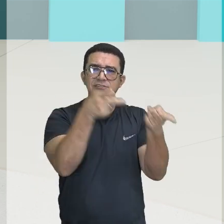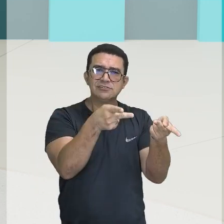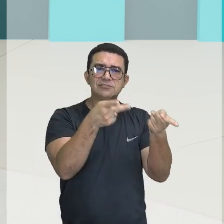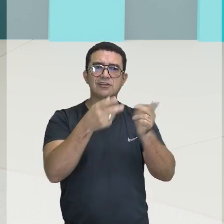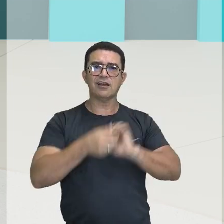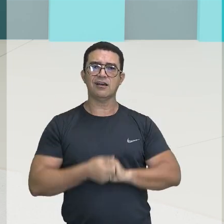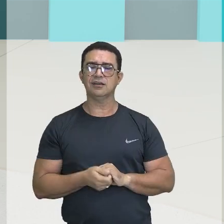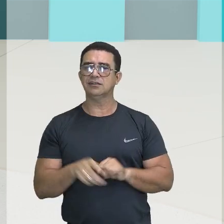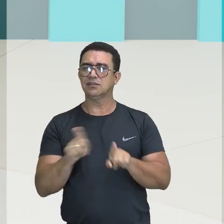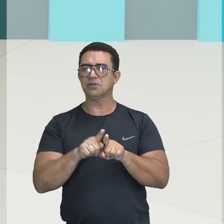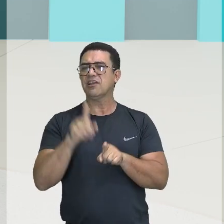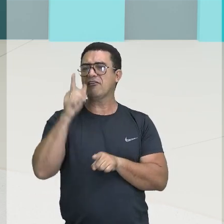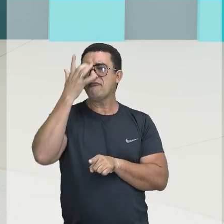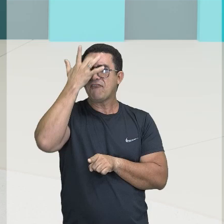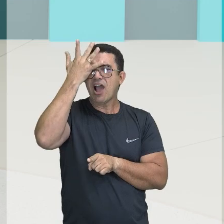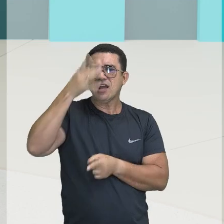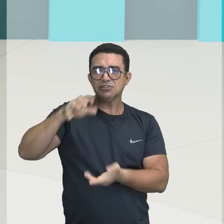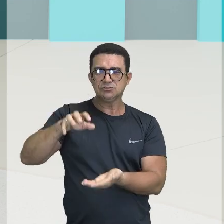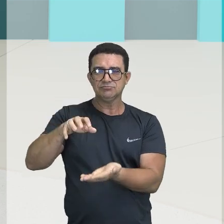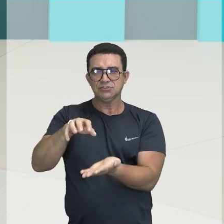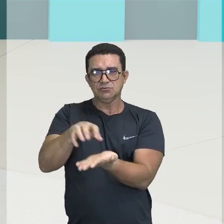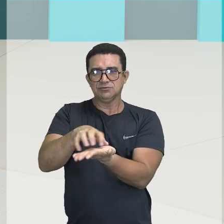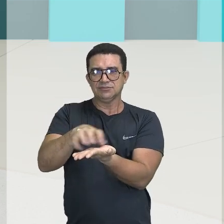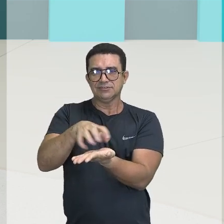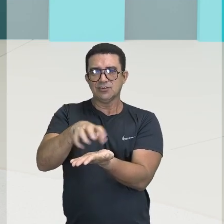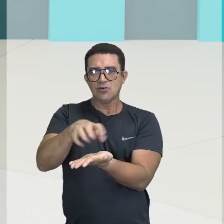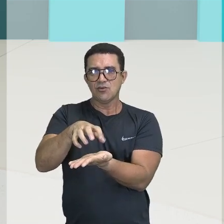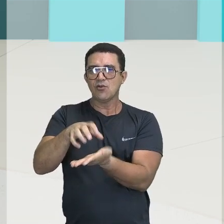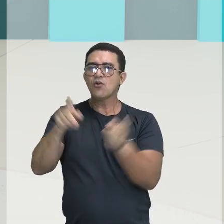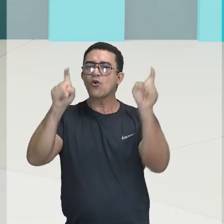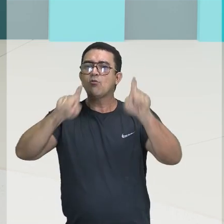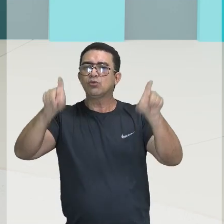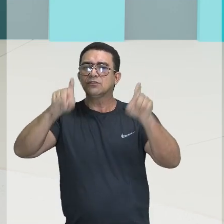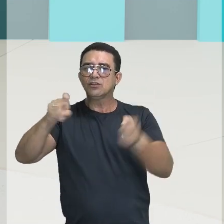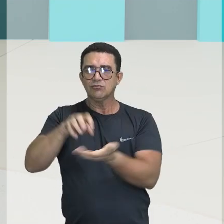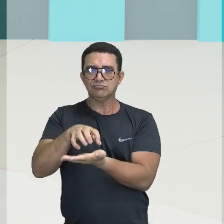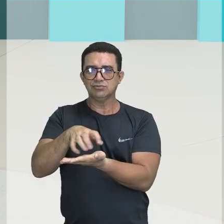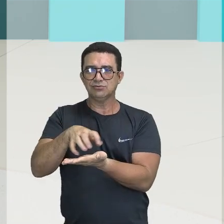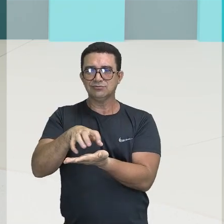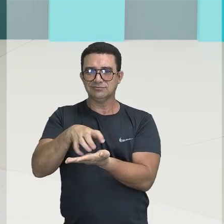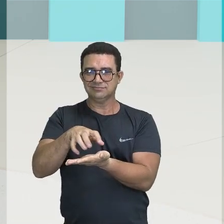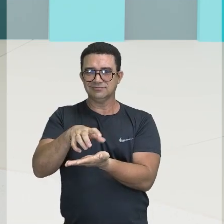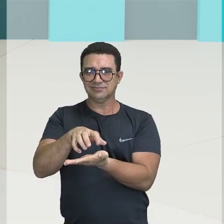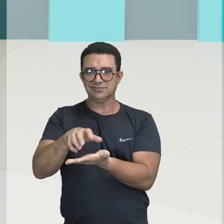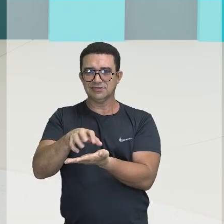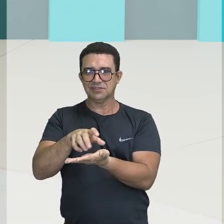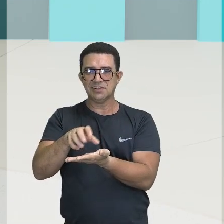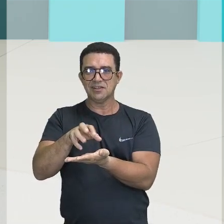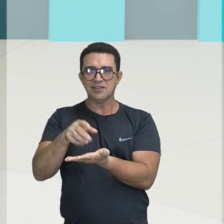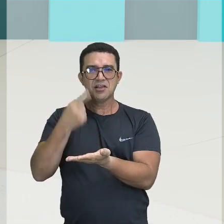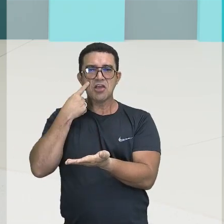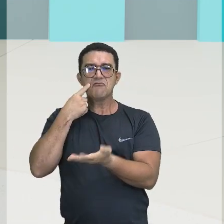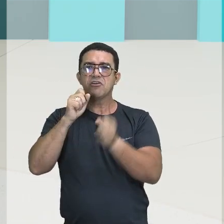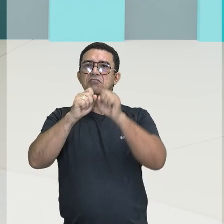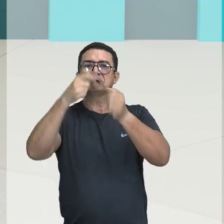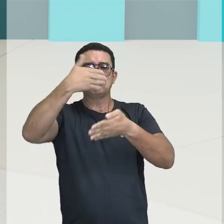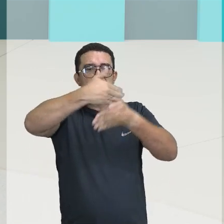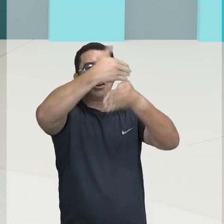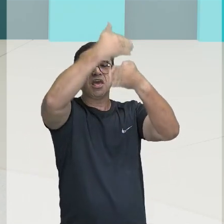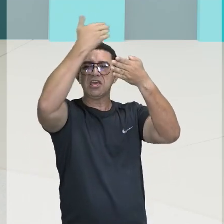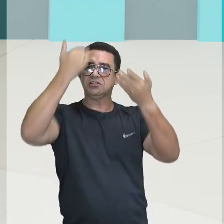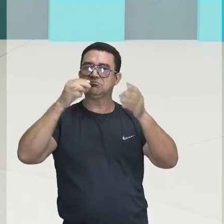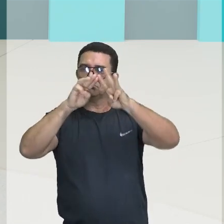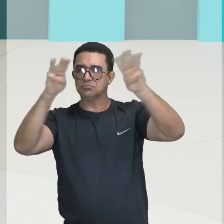mover o cursor do mouse, como vocês viram aqui. Podem observar as paredes dos